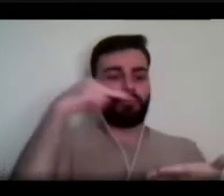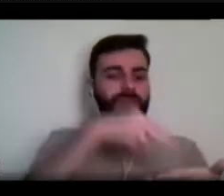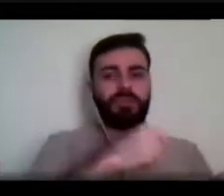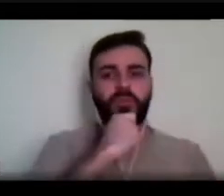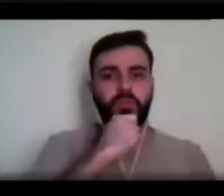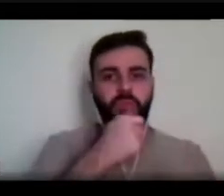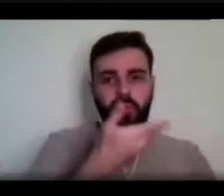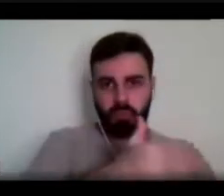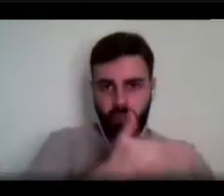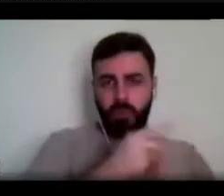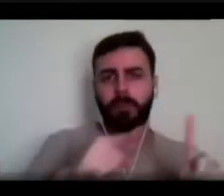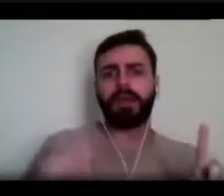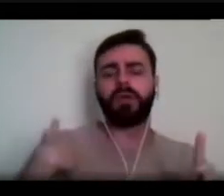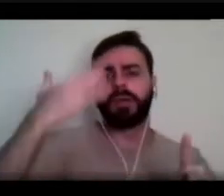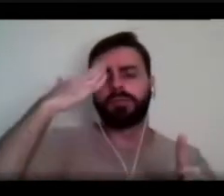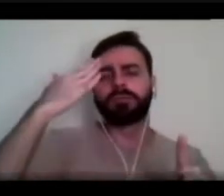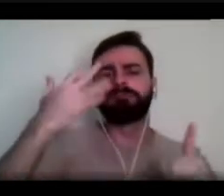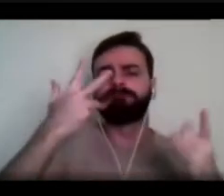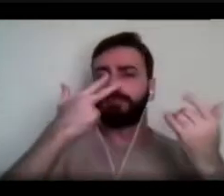queria ter uma noção, assim.